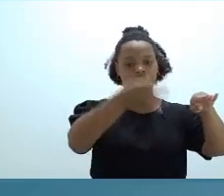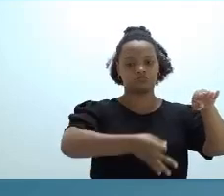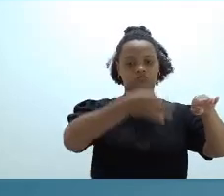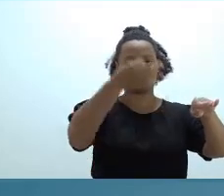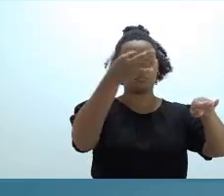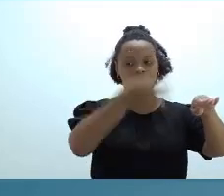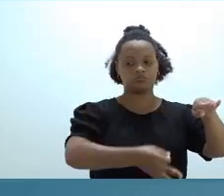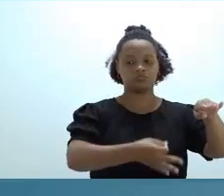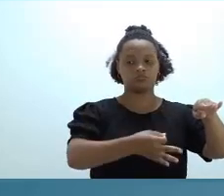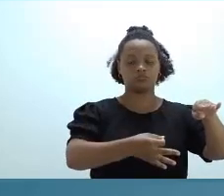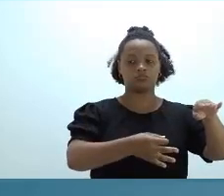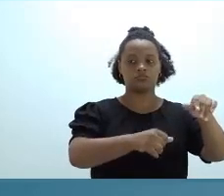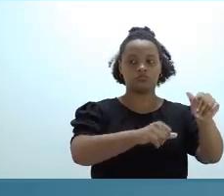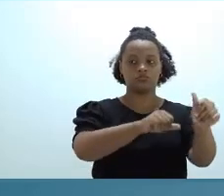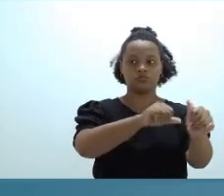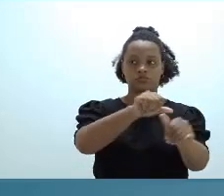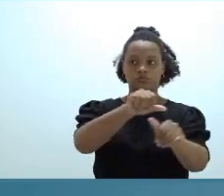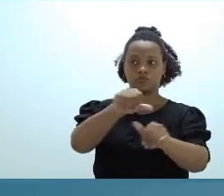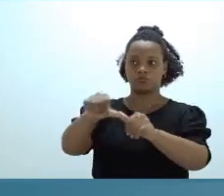alterar